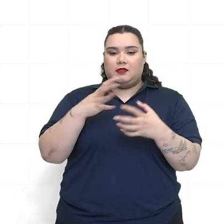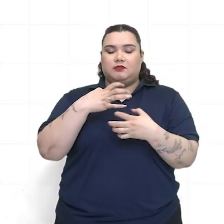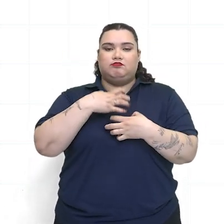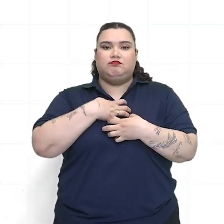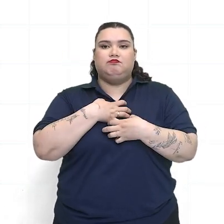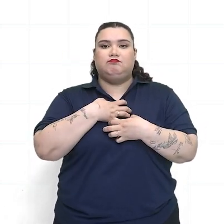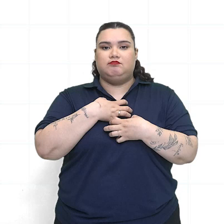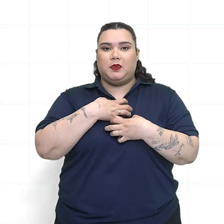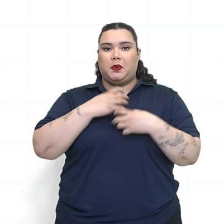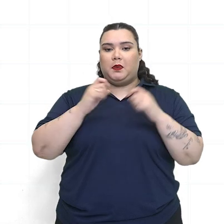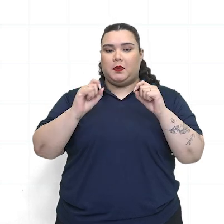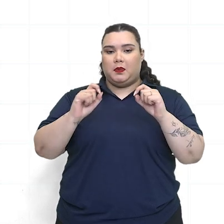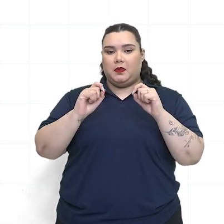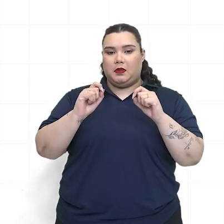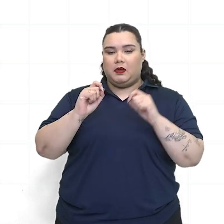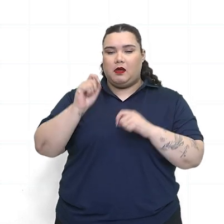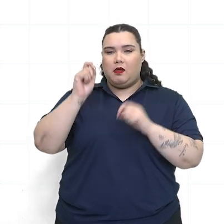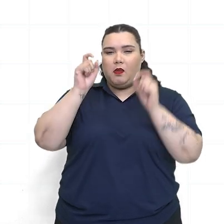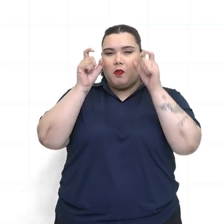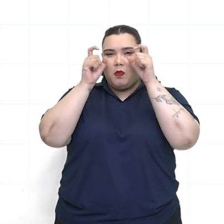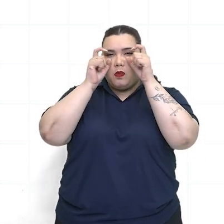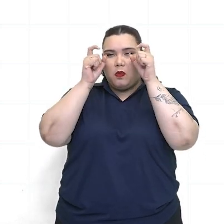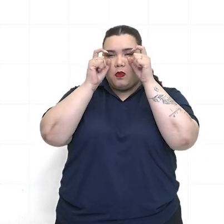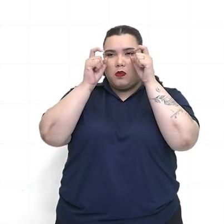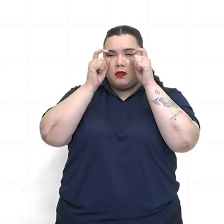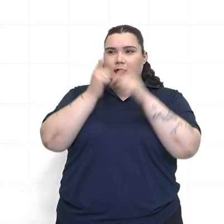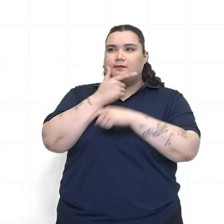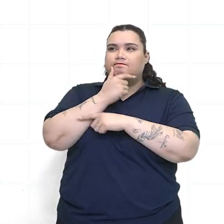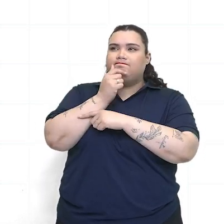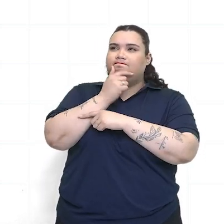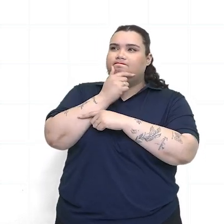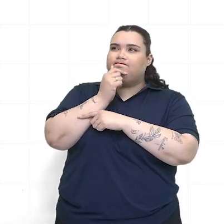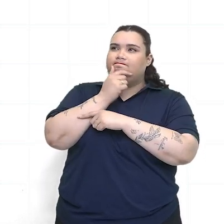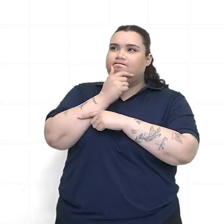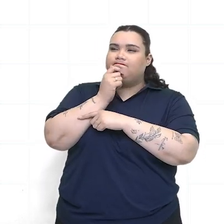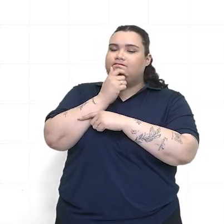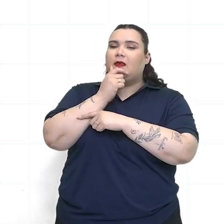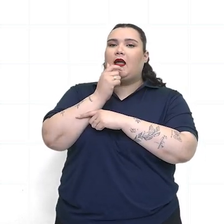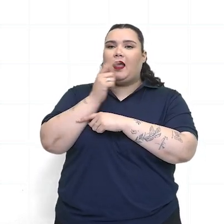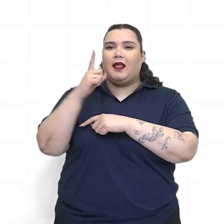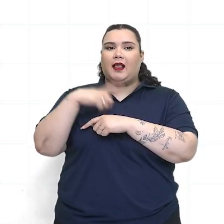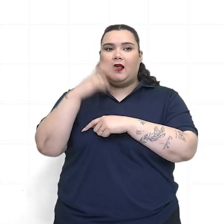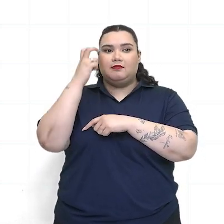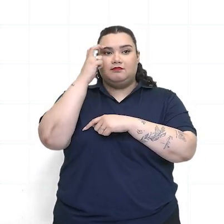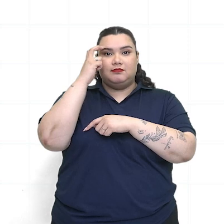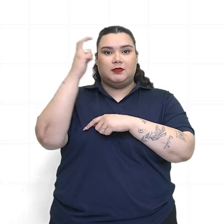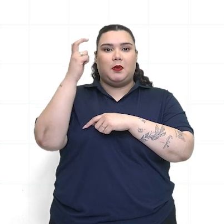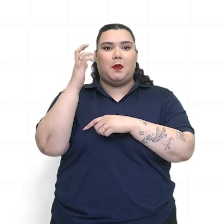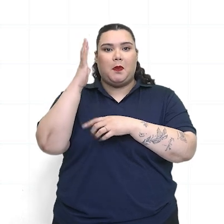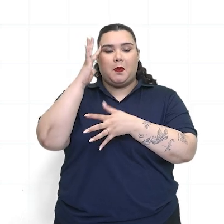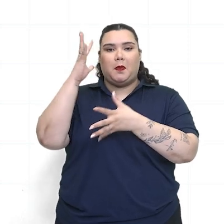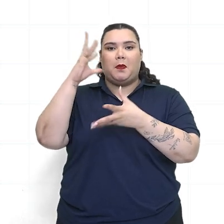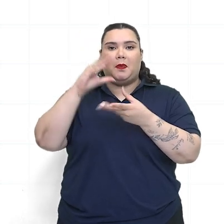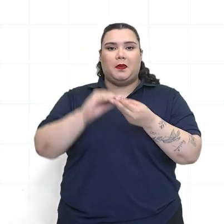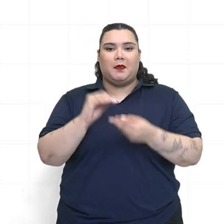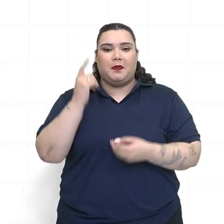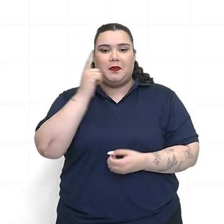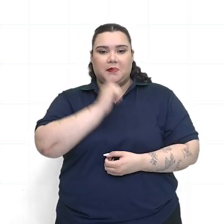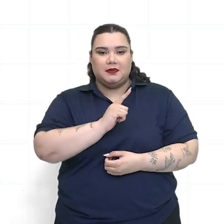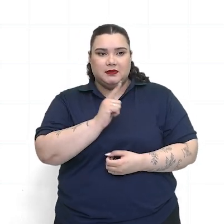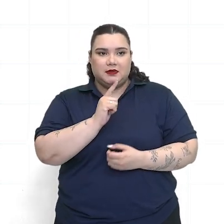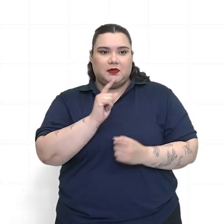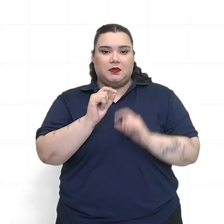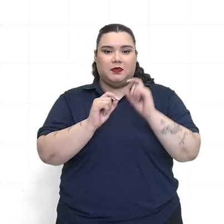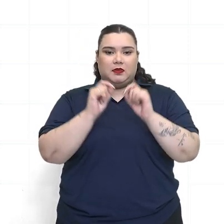com esse óculos dele aí, com a mão no queixo, como se realmente ele tivesse entendido o que tem